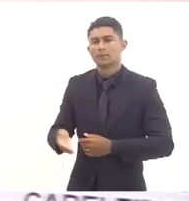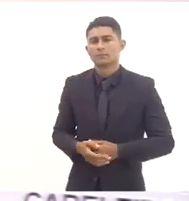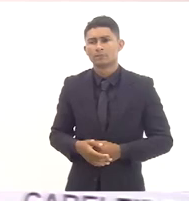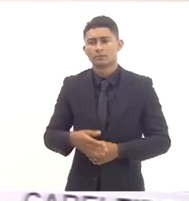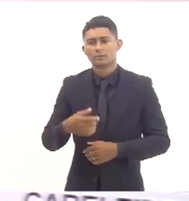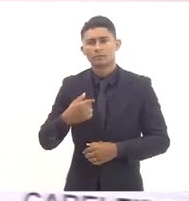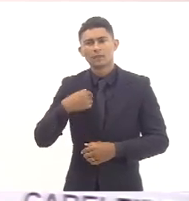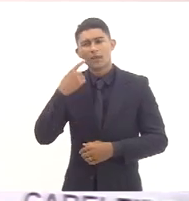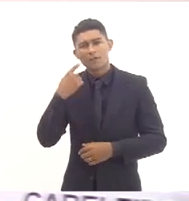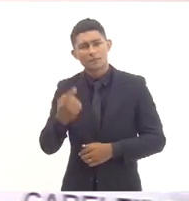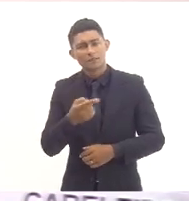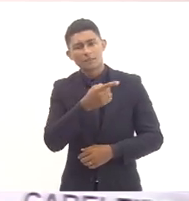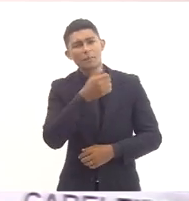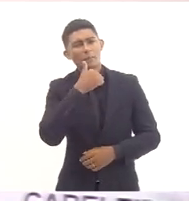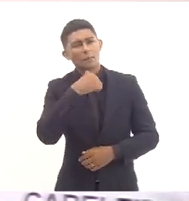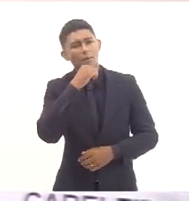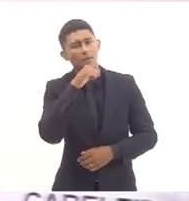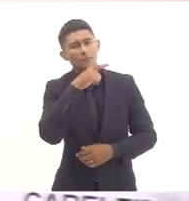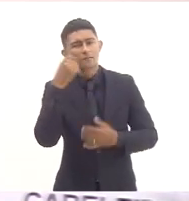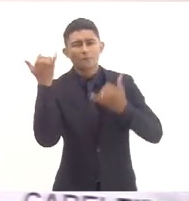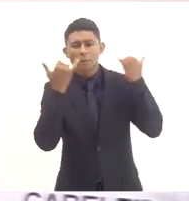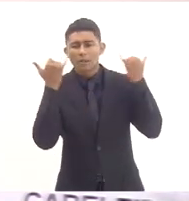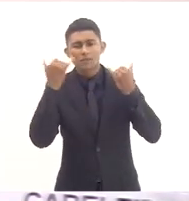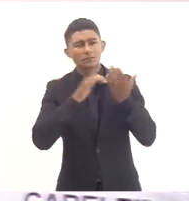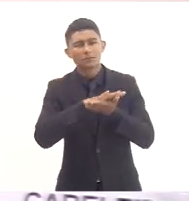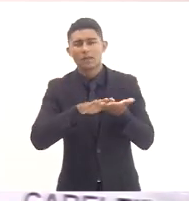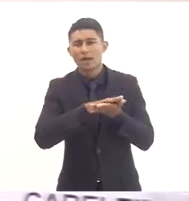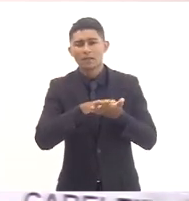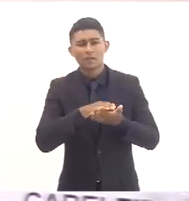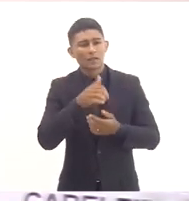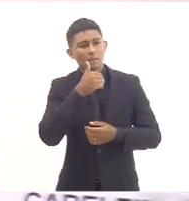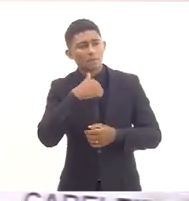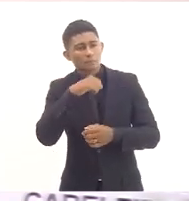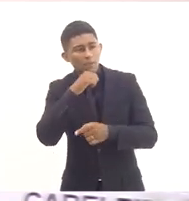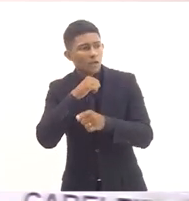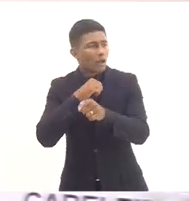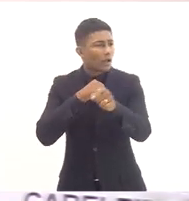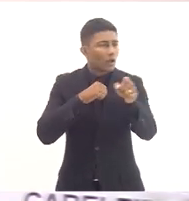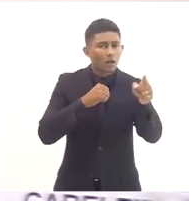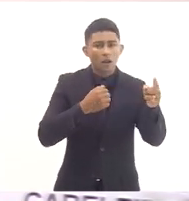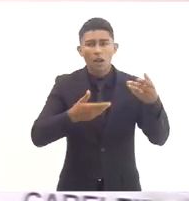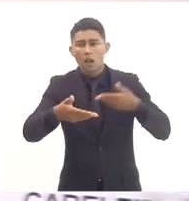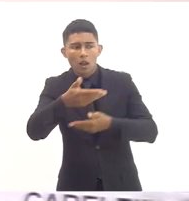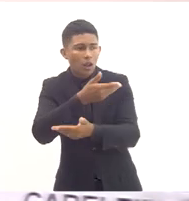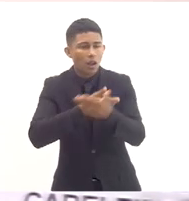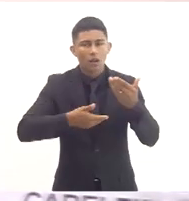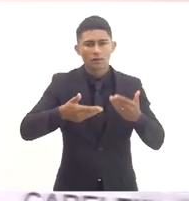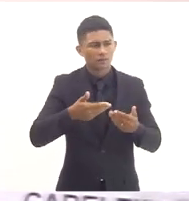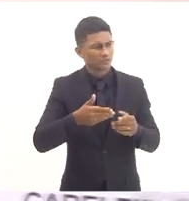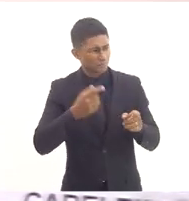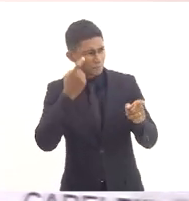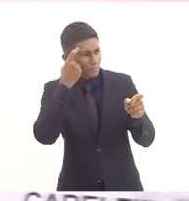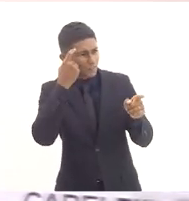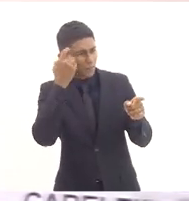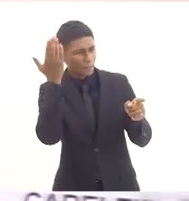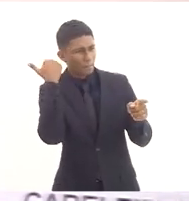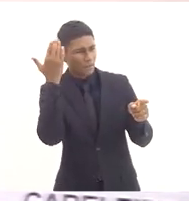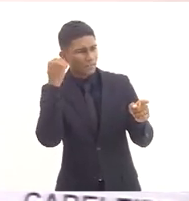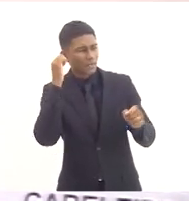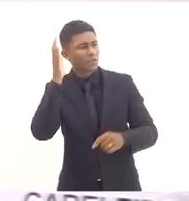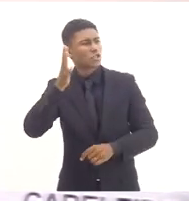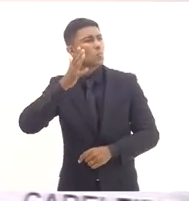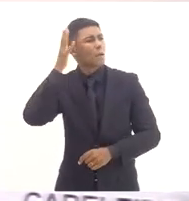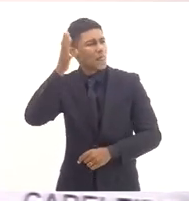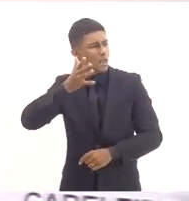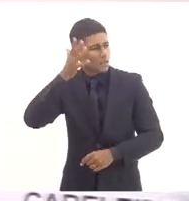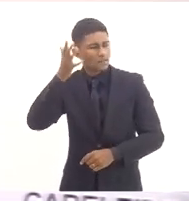sem informação sem troca com outras mães você sonhava que um dia estarei indo a comissão de pessoa com deficiência física